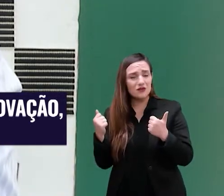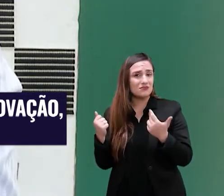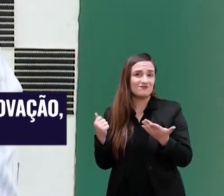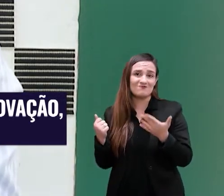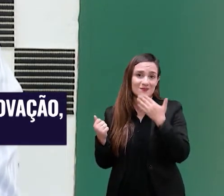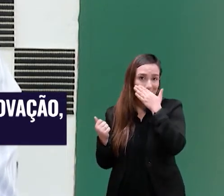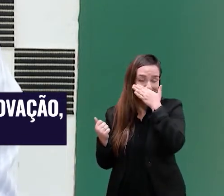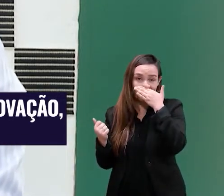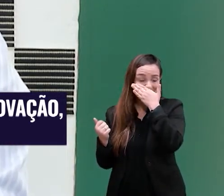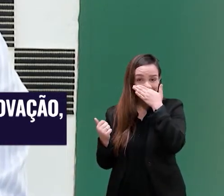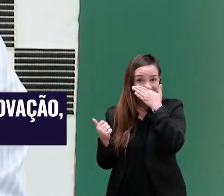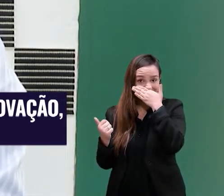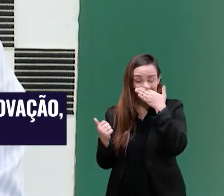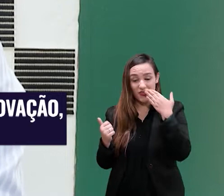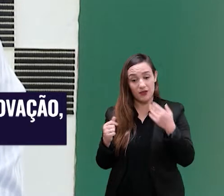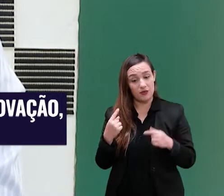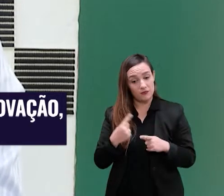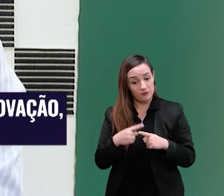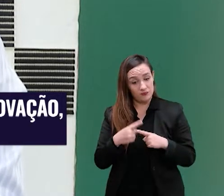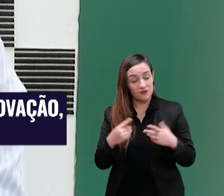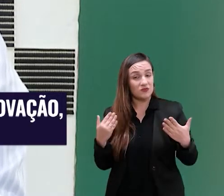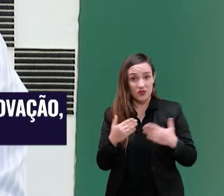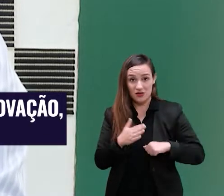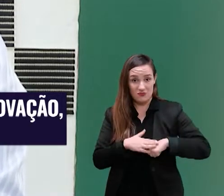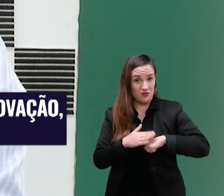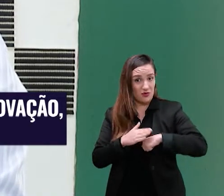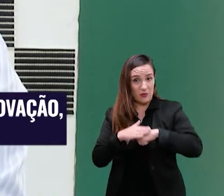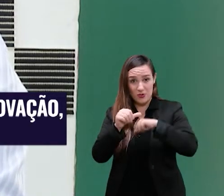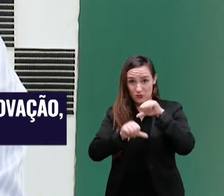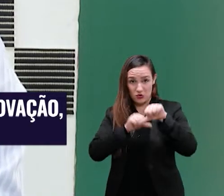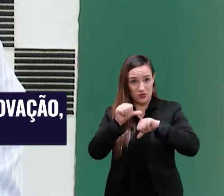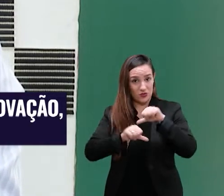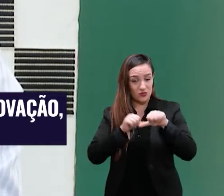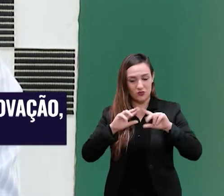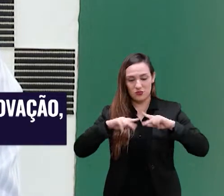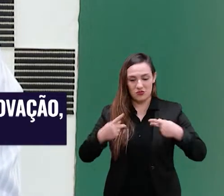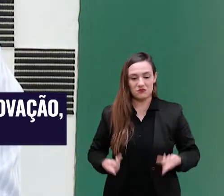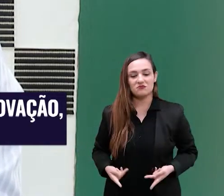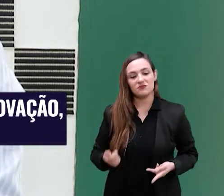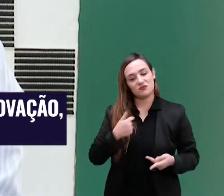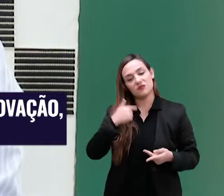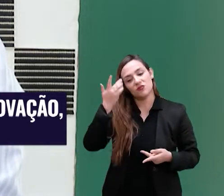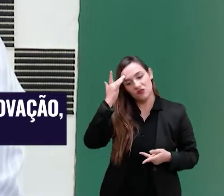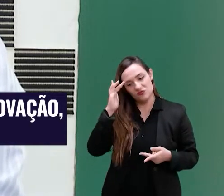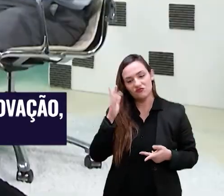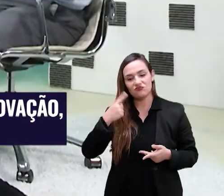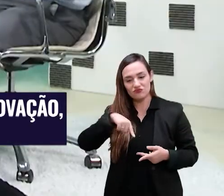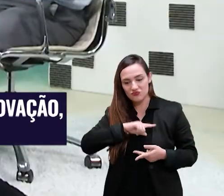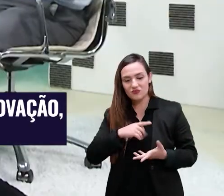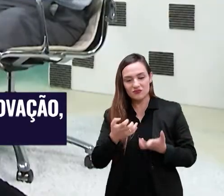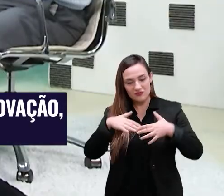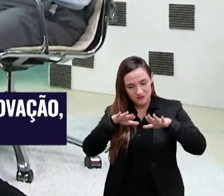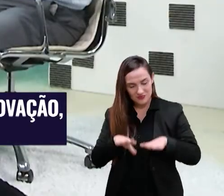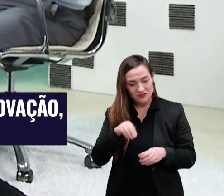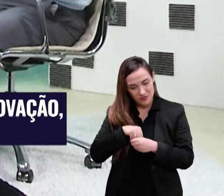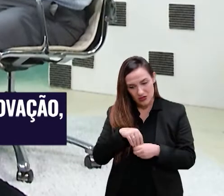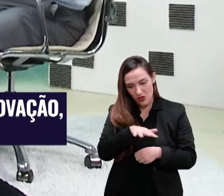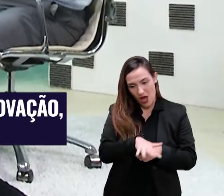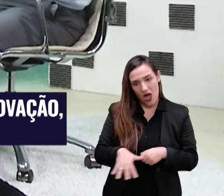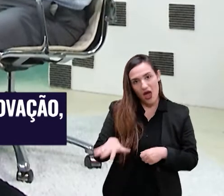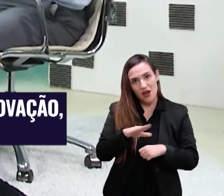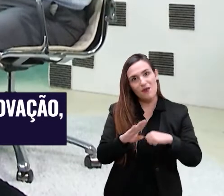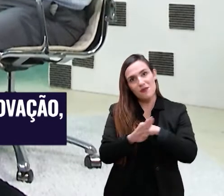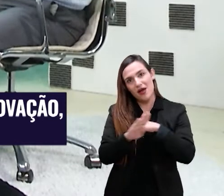atuação? Porque cada vez mais, pela natureza e pela essência humana, eu acho que a gente tem hoje muitos, eu diria